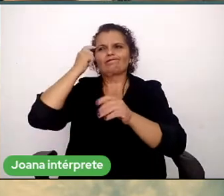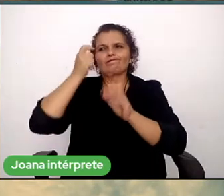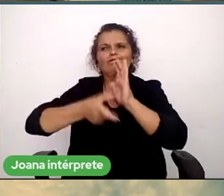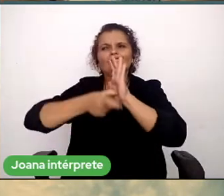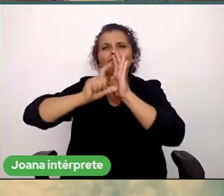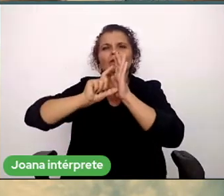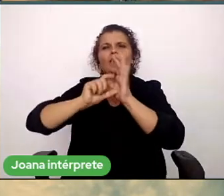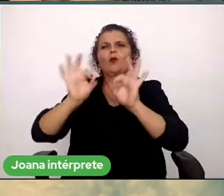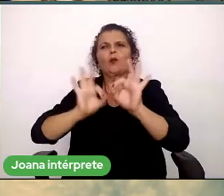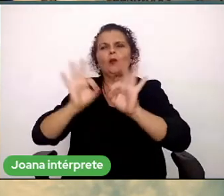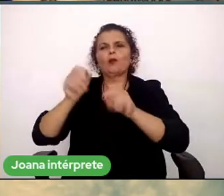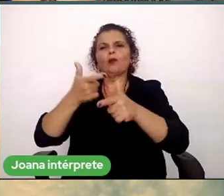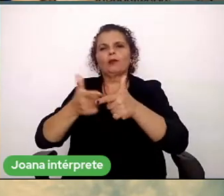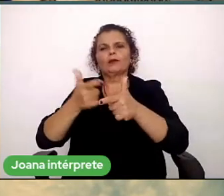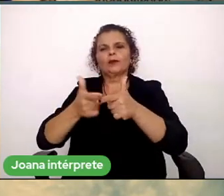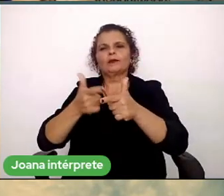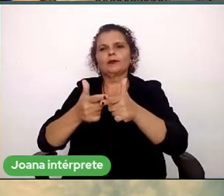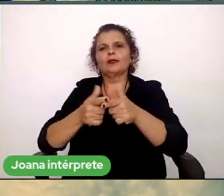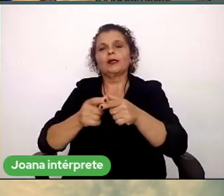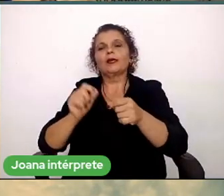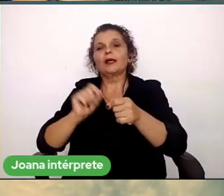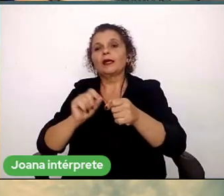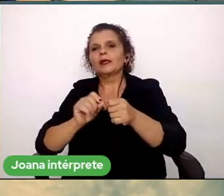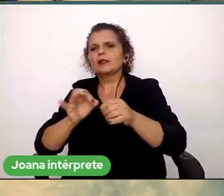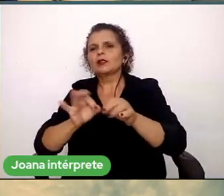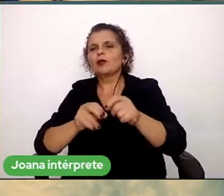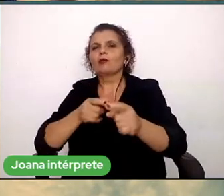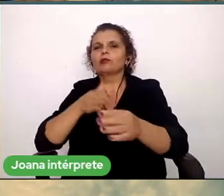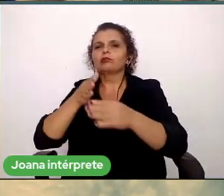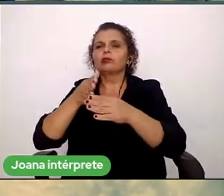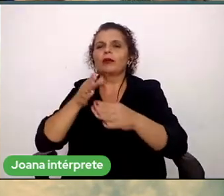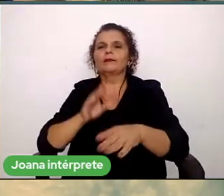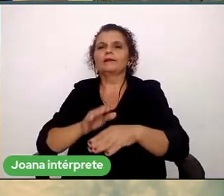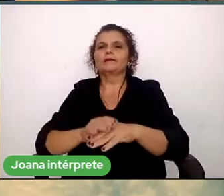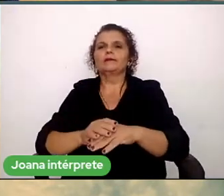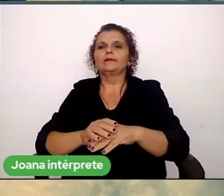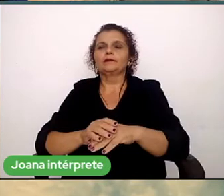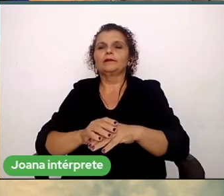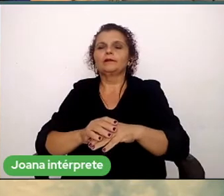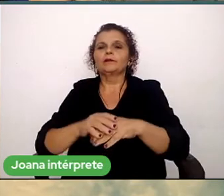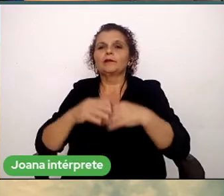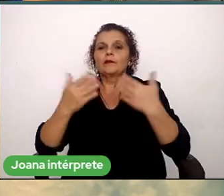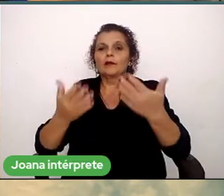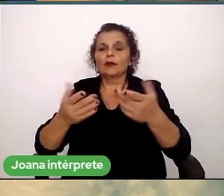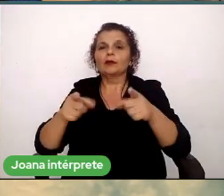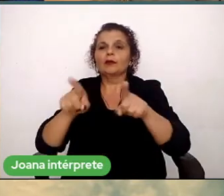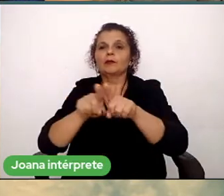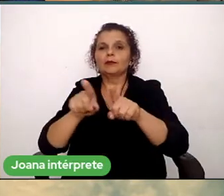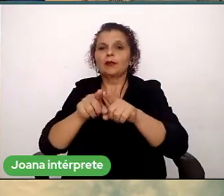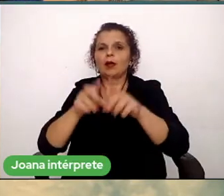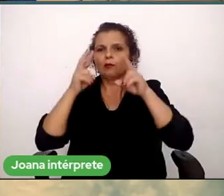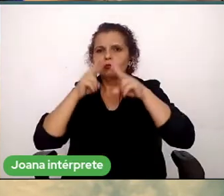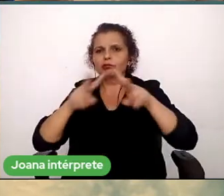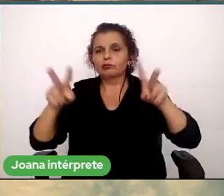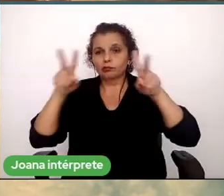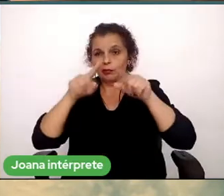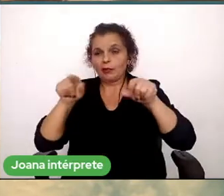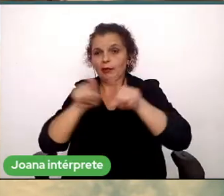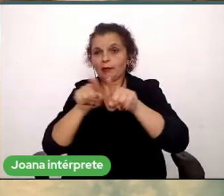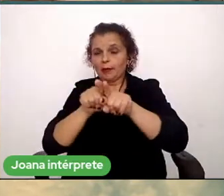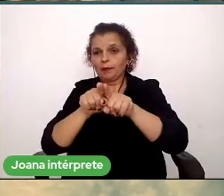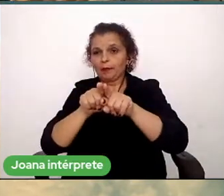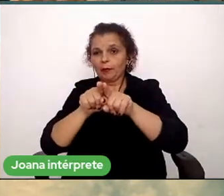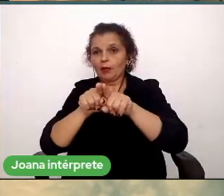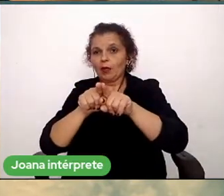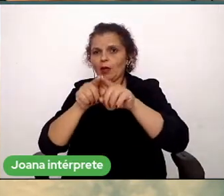eventuais situações que exijam algum tipo de intervenção e como a gente falou em dar visibilidade o ritmo é uma coisa por